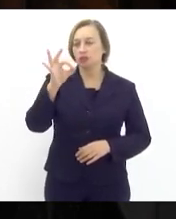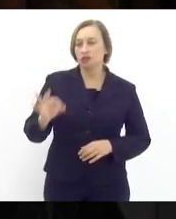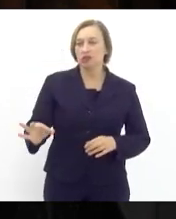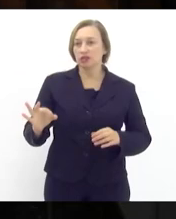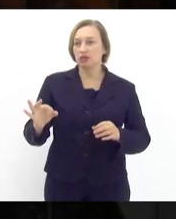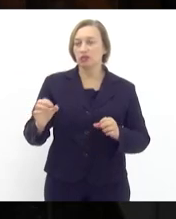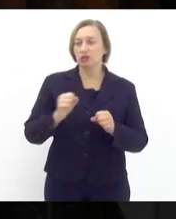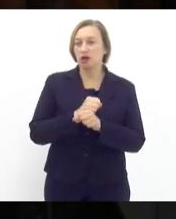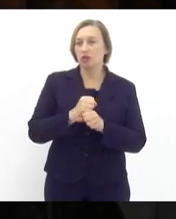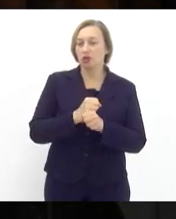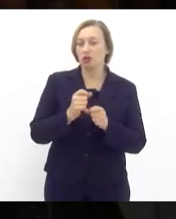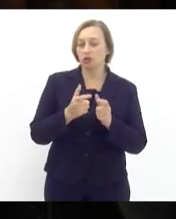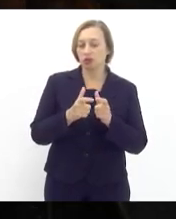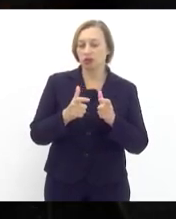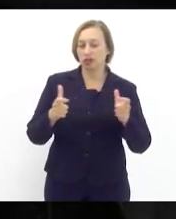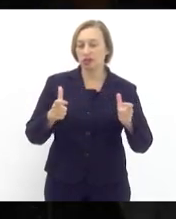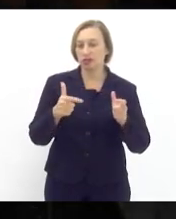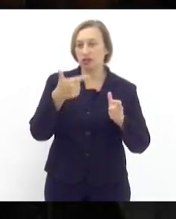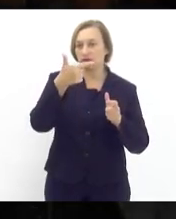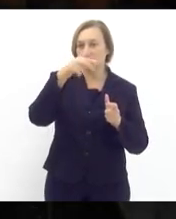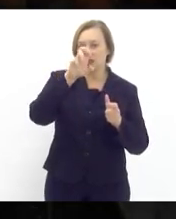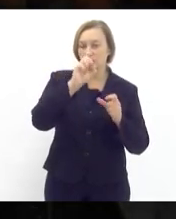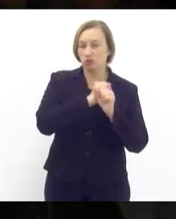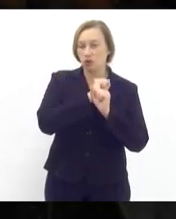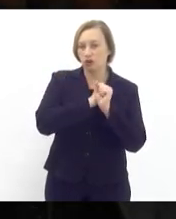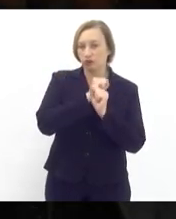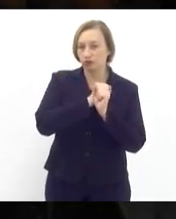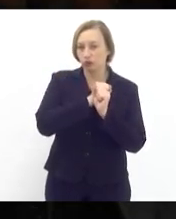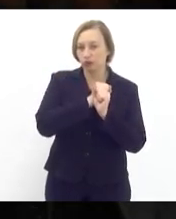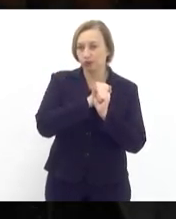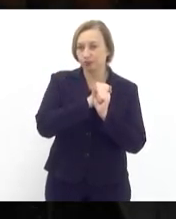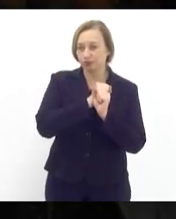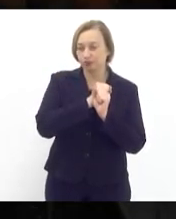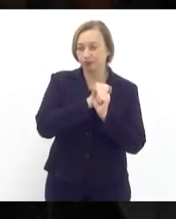um crescimento em 25 anos perfil